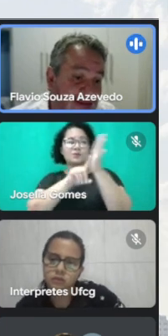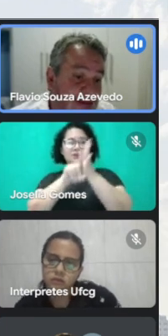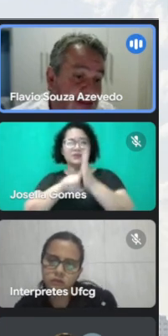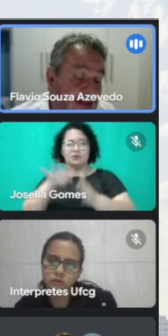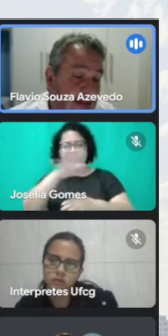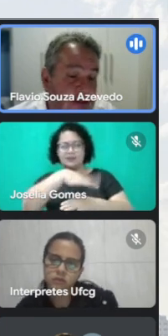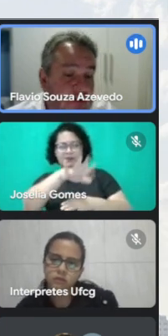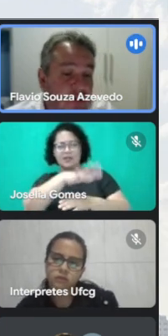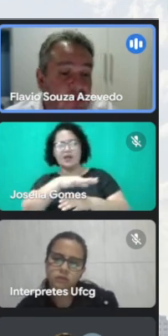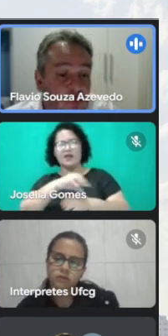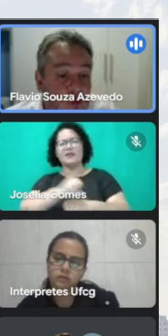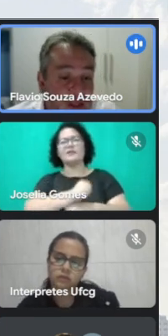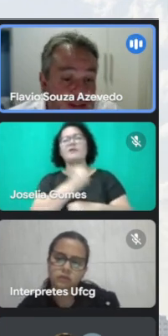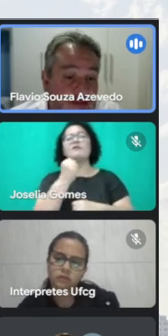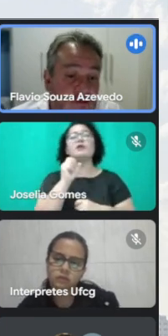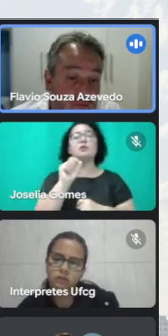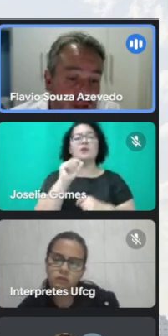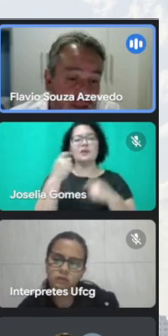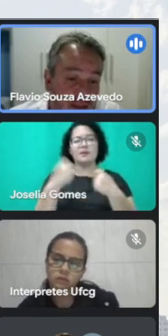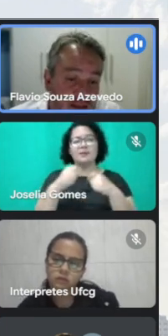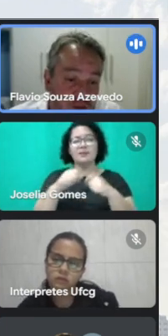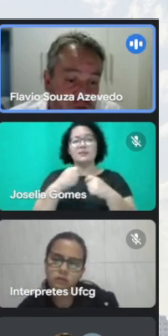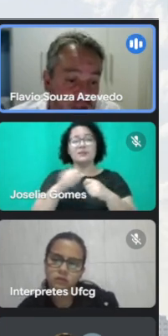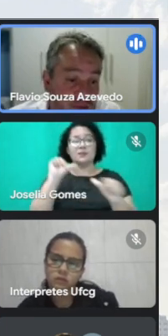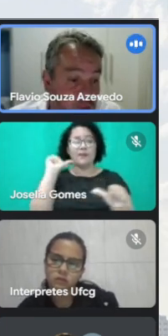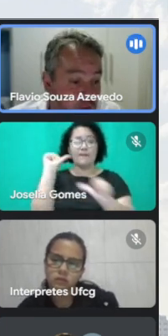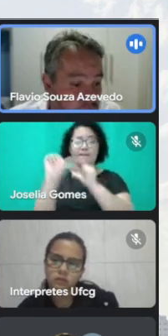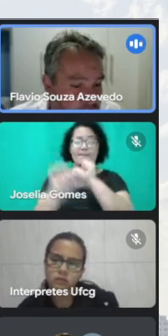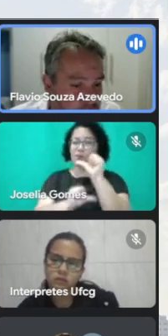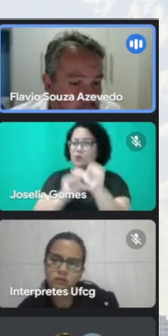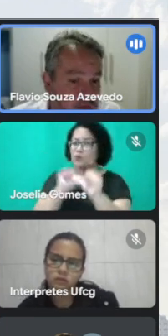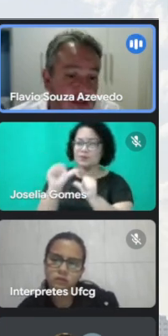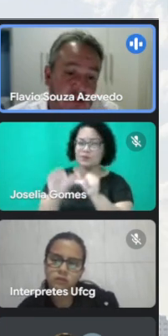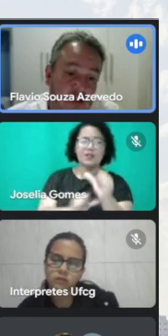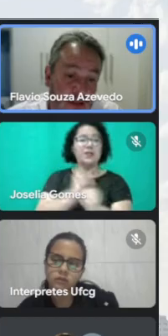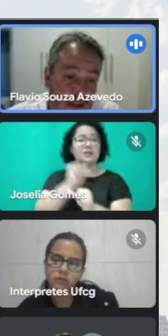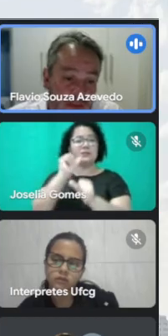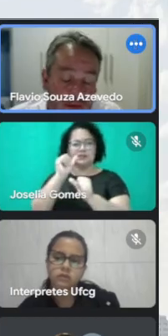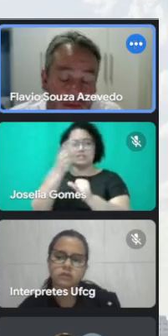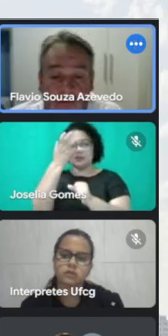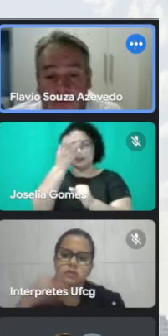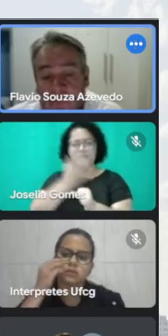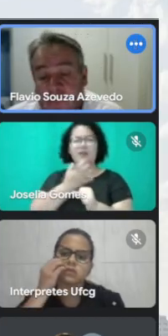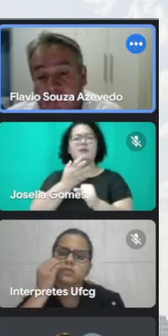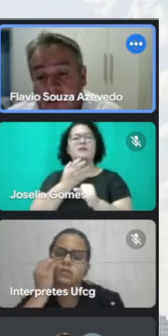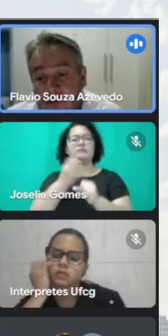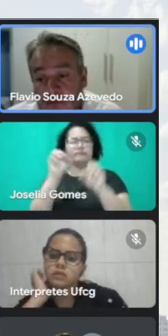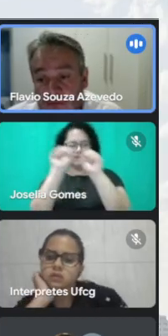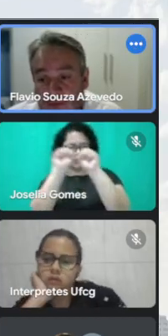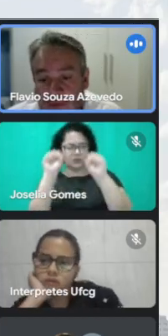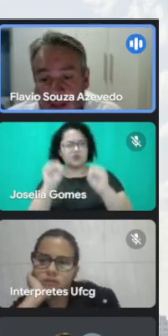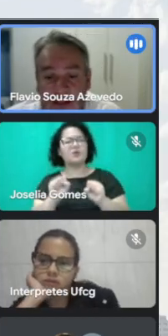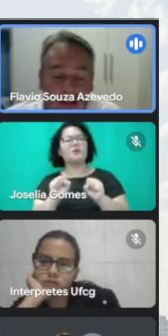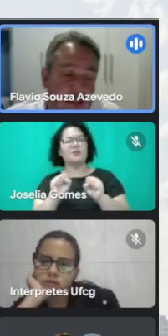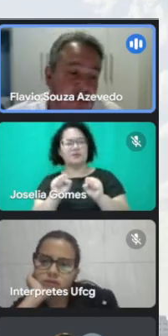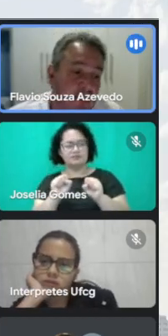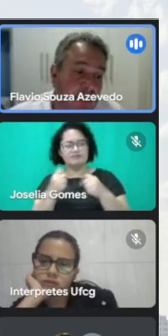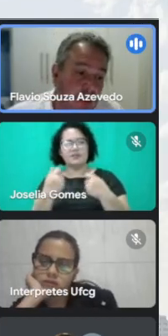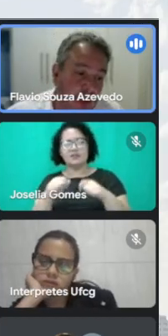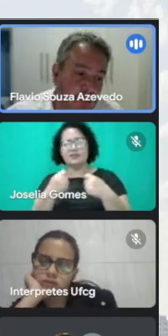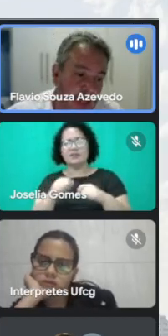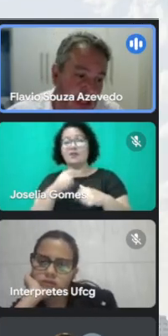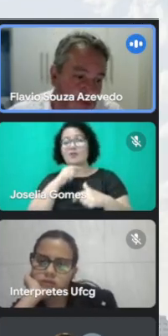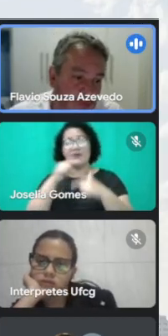defendem que é necessário mudanças fundamentais estruturais profundas nesses sistemas. Então, não